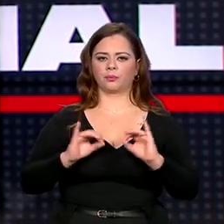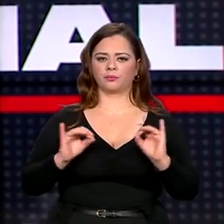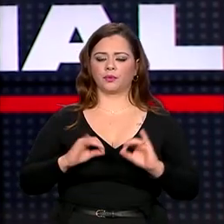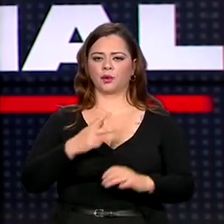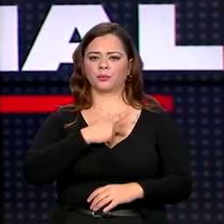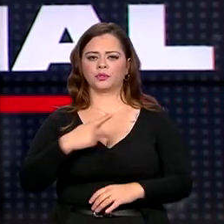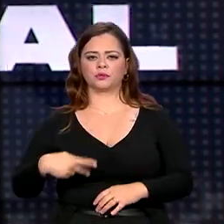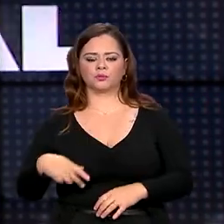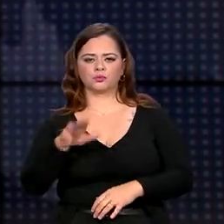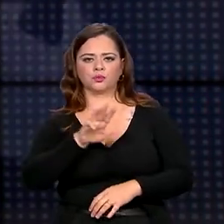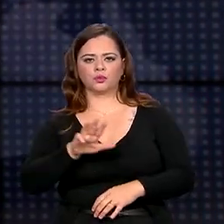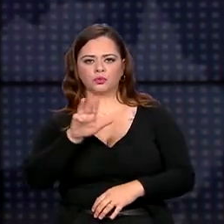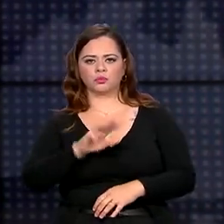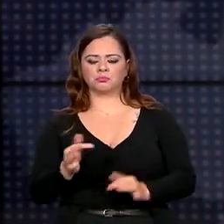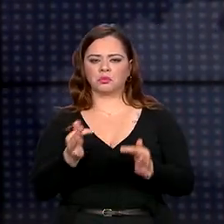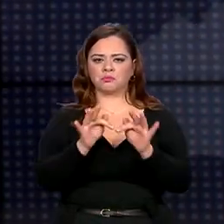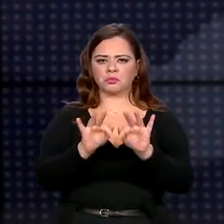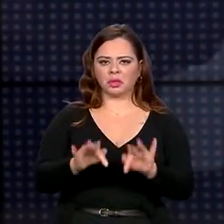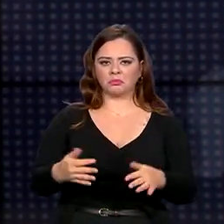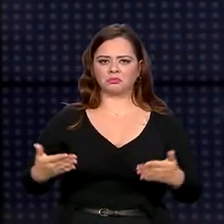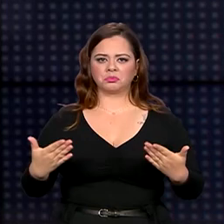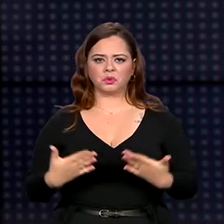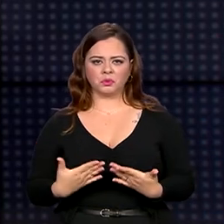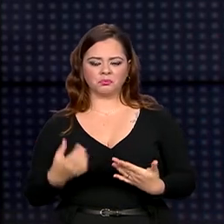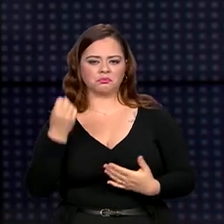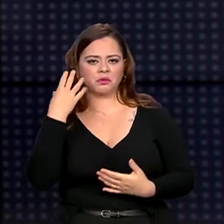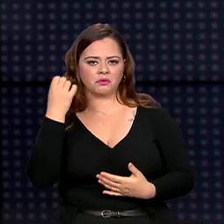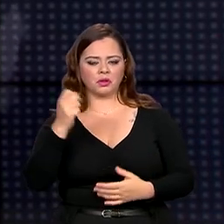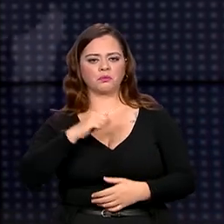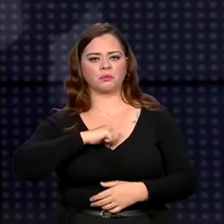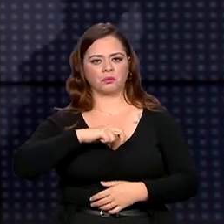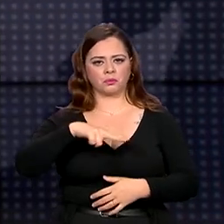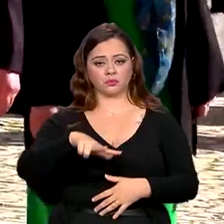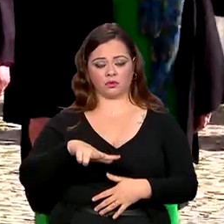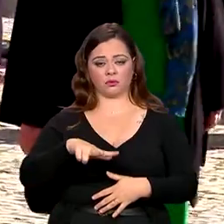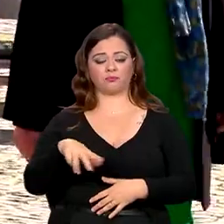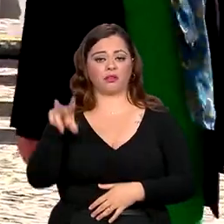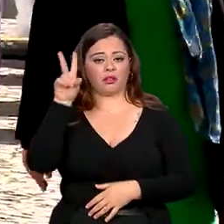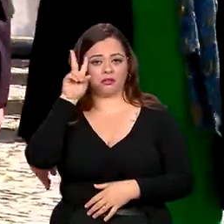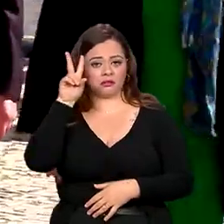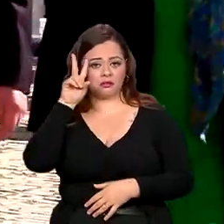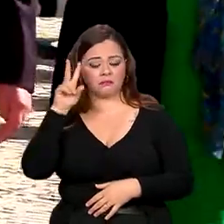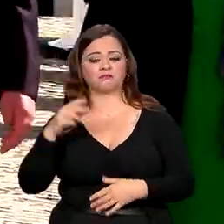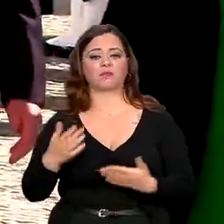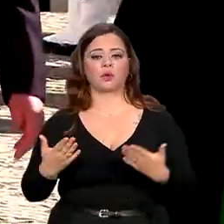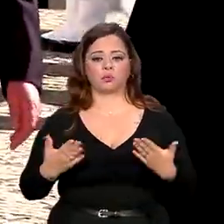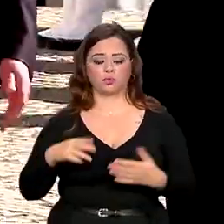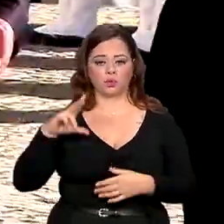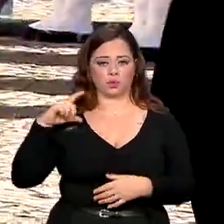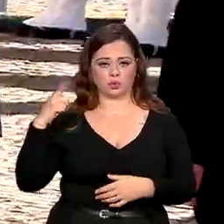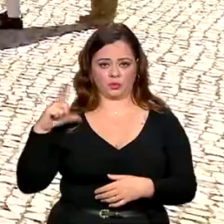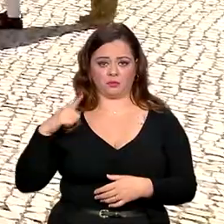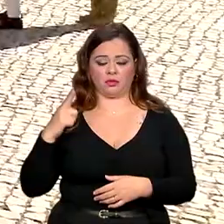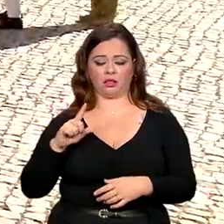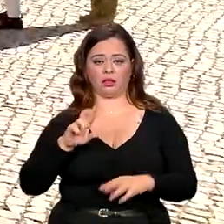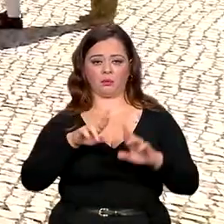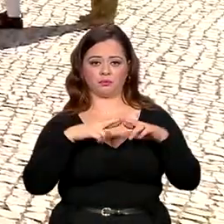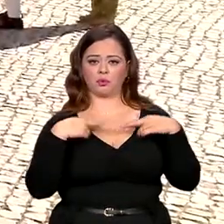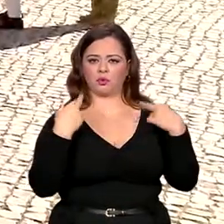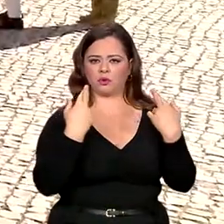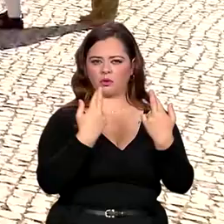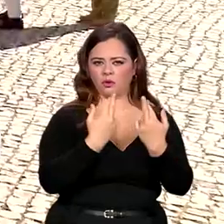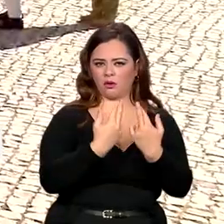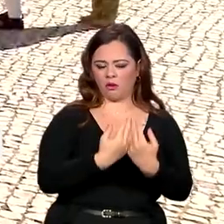Olá, o presidente Lula encerrou hoje a viagem a Portugal. Nesta terça-feira, em Lisboa, ele foi à Assembleia